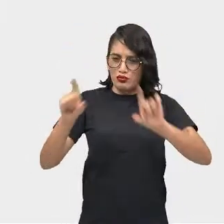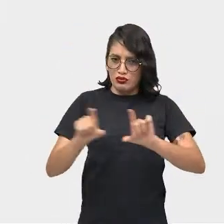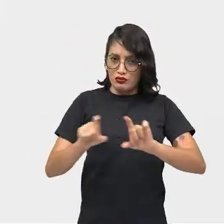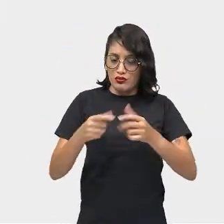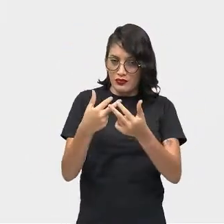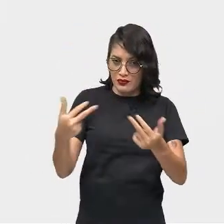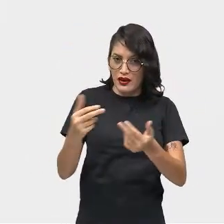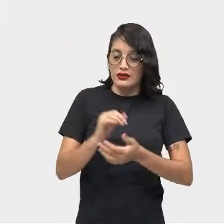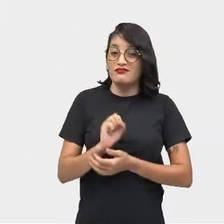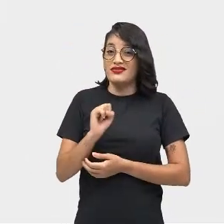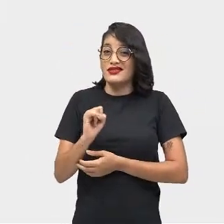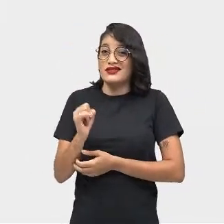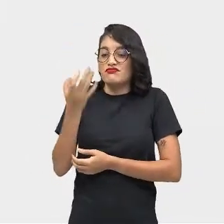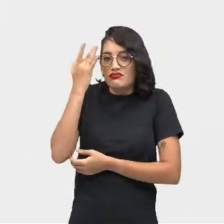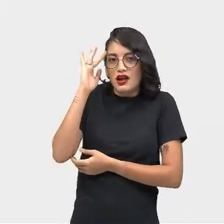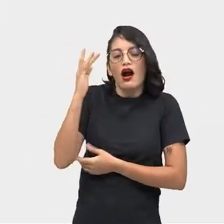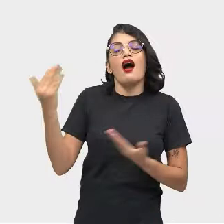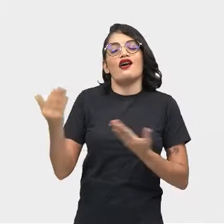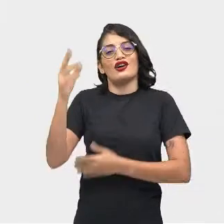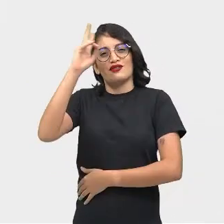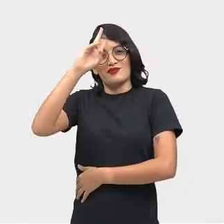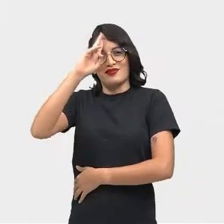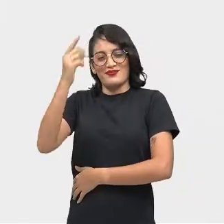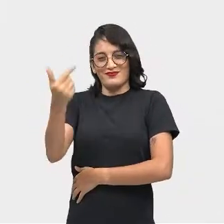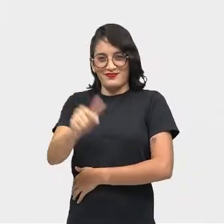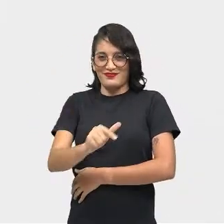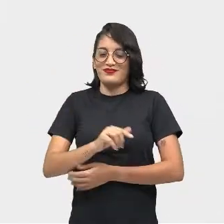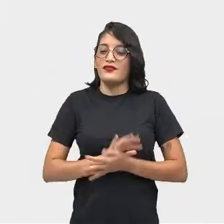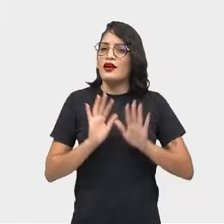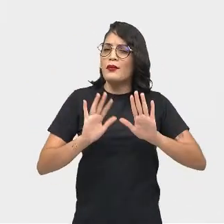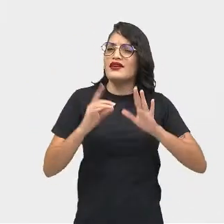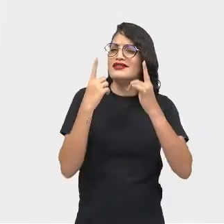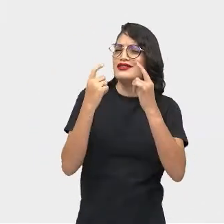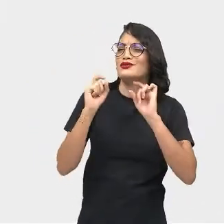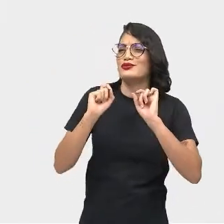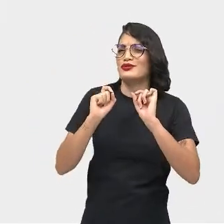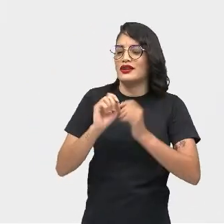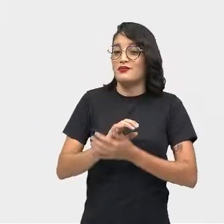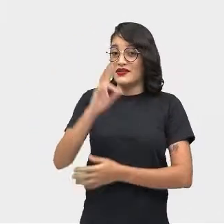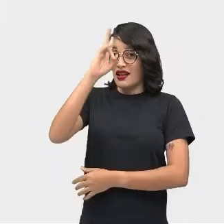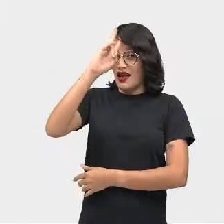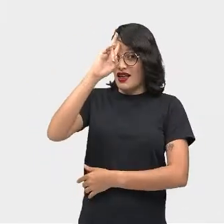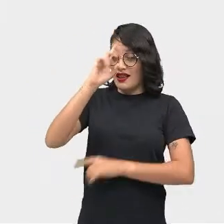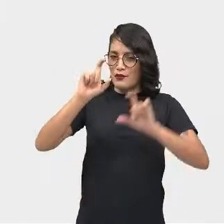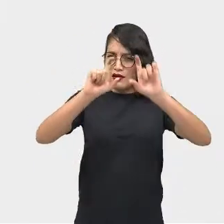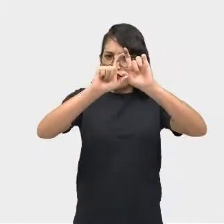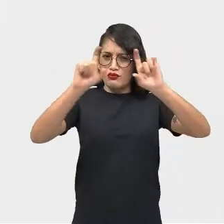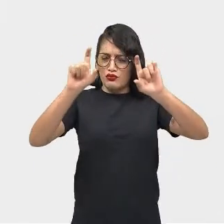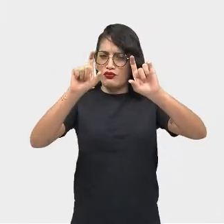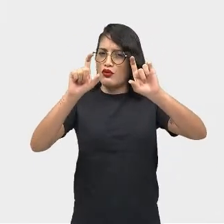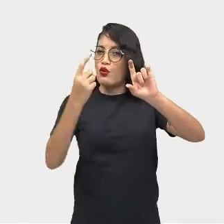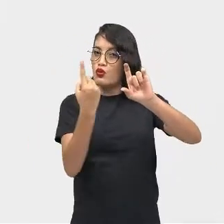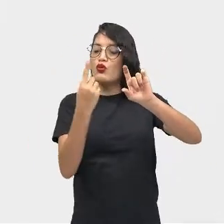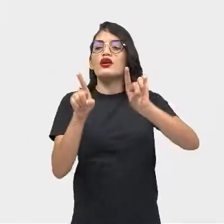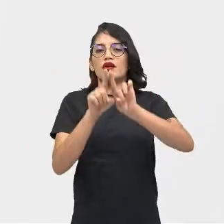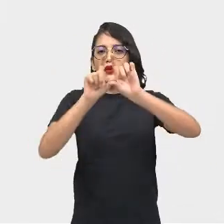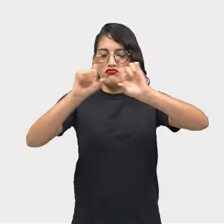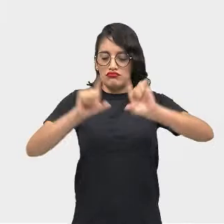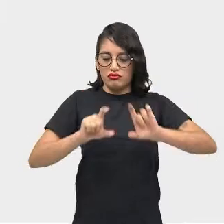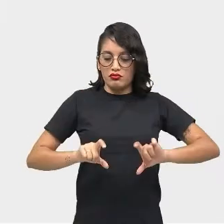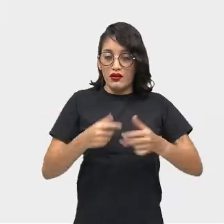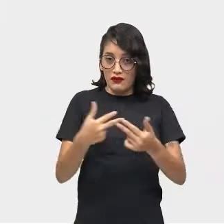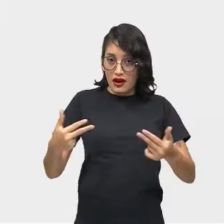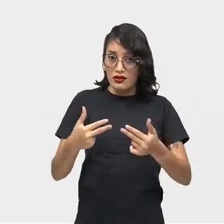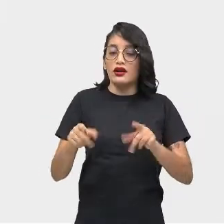Se você não associou, nós vamos lembrar agora. Agora, claro que é interessante, além de lembrar versos e estrofes, nós temos que lembrar